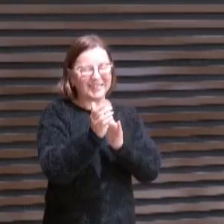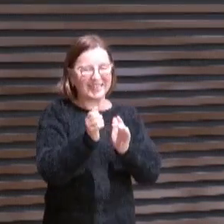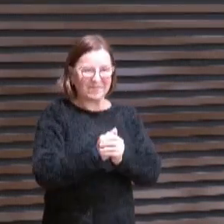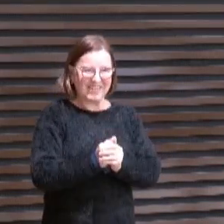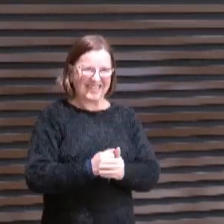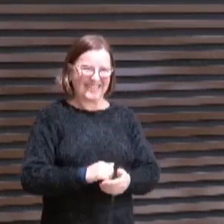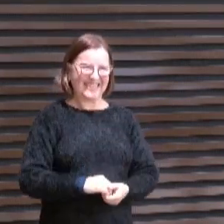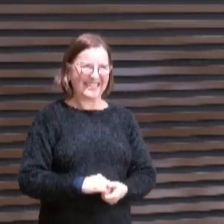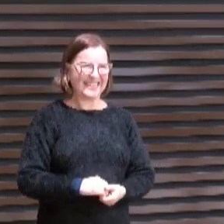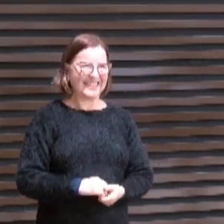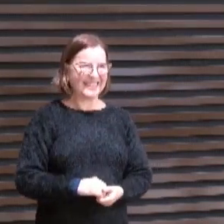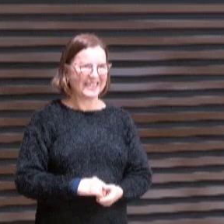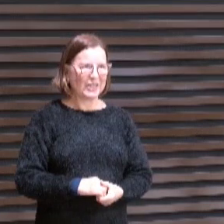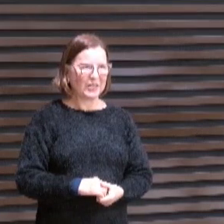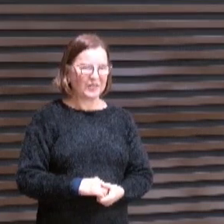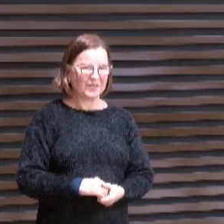Jesus. Amém.